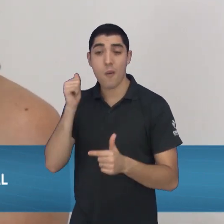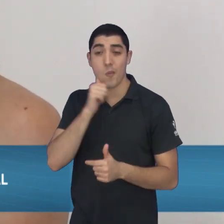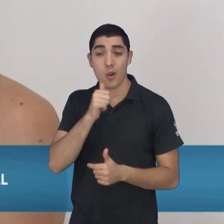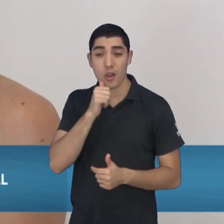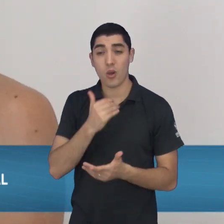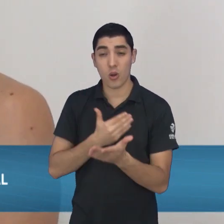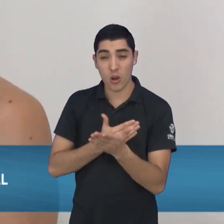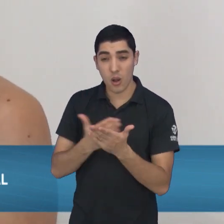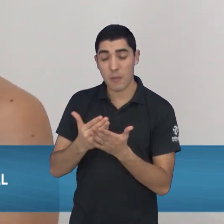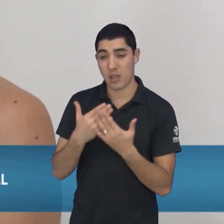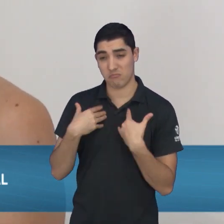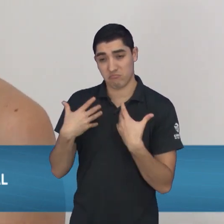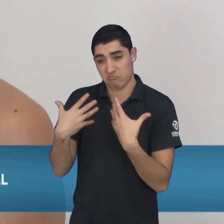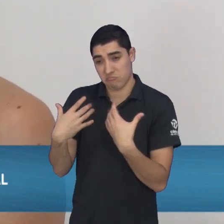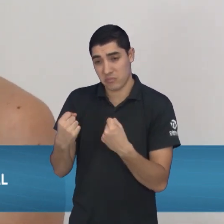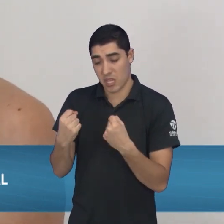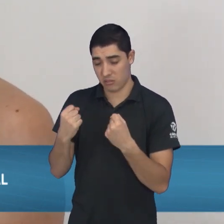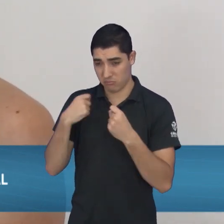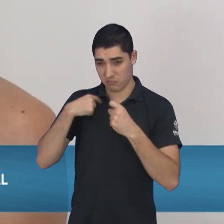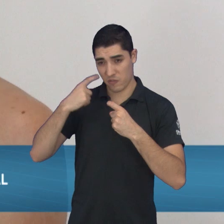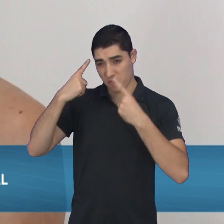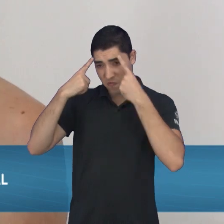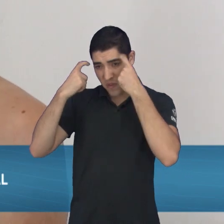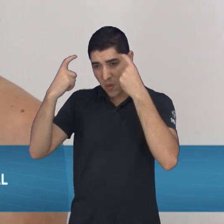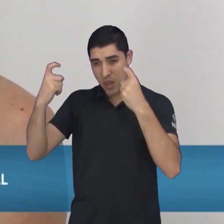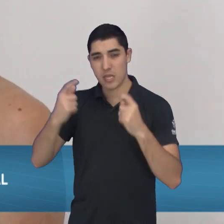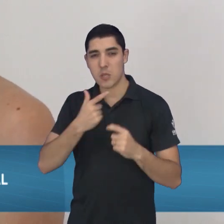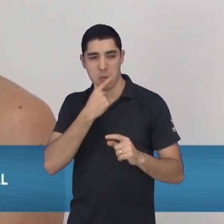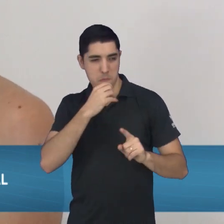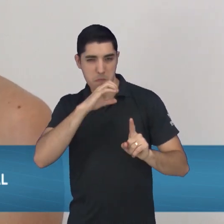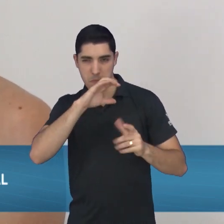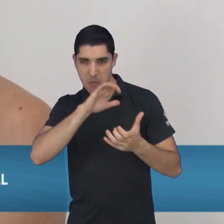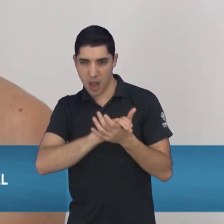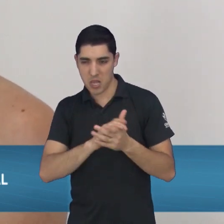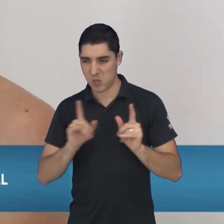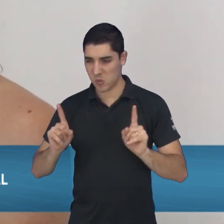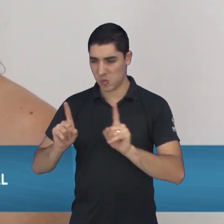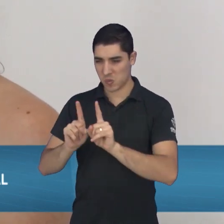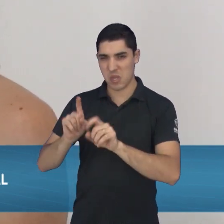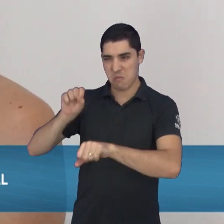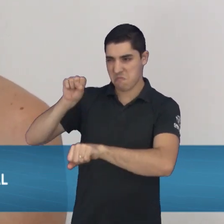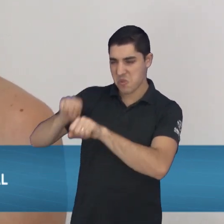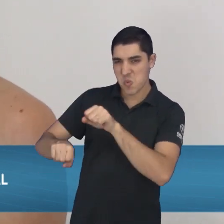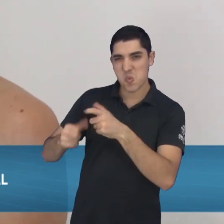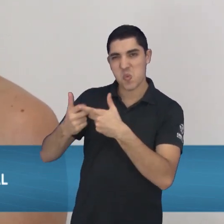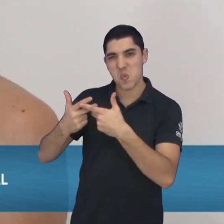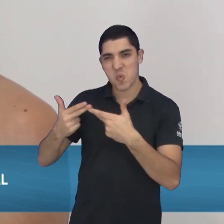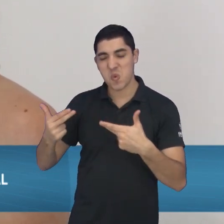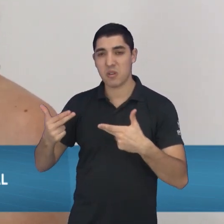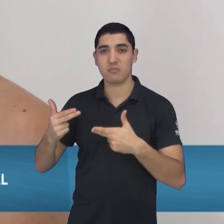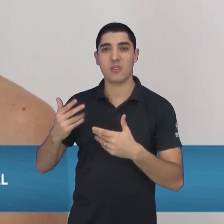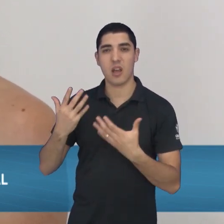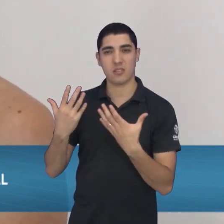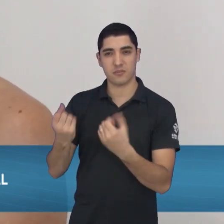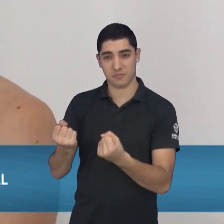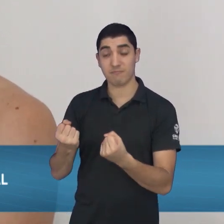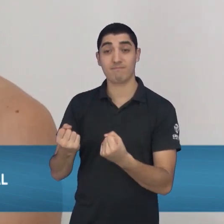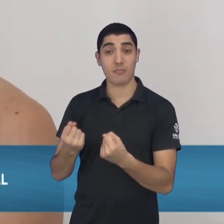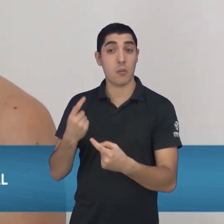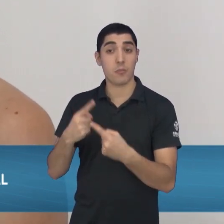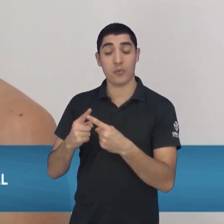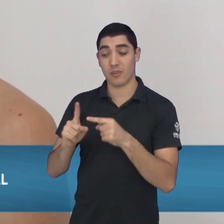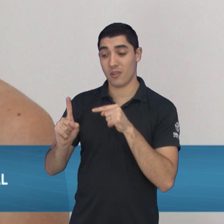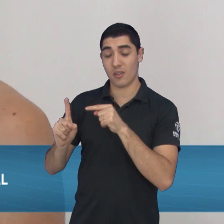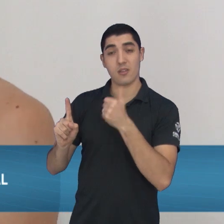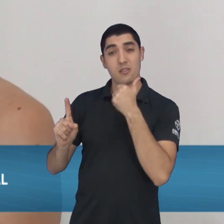à violência e elas continuam em relações de violência, elas continuam em relacionamentos abusivos, em casamentos abusivos, porque elas não conseguem